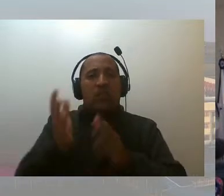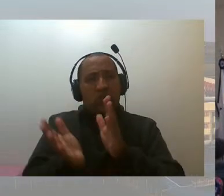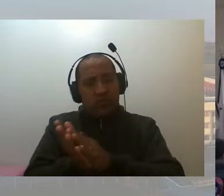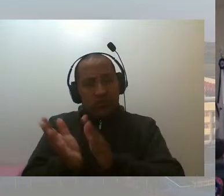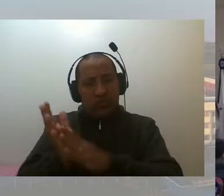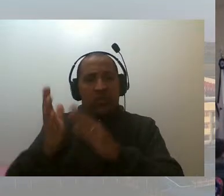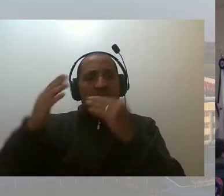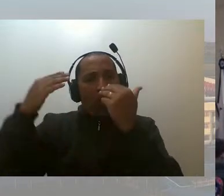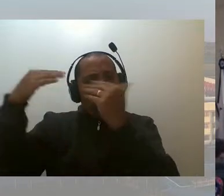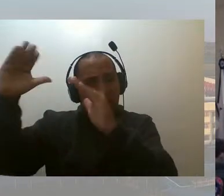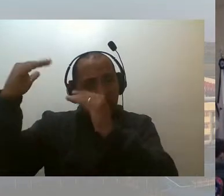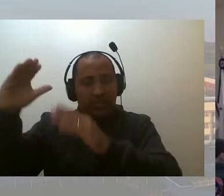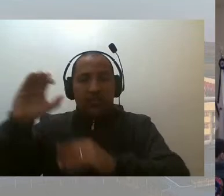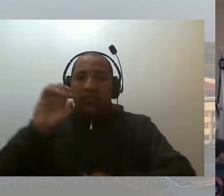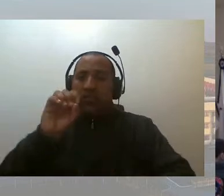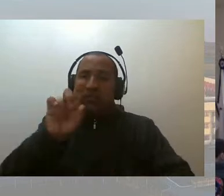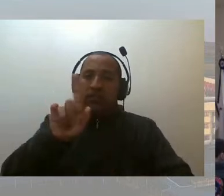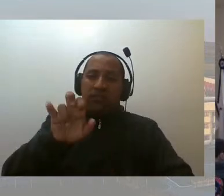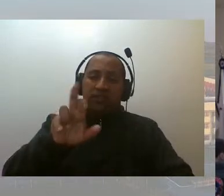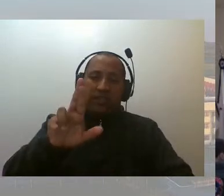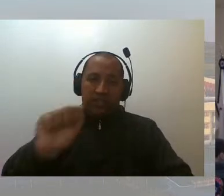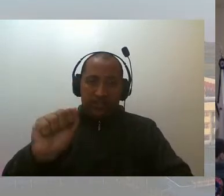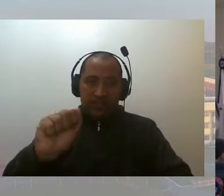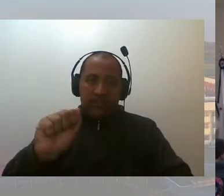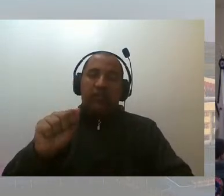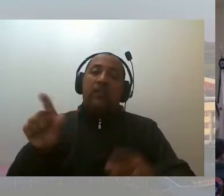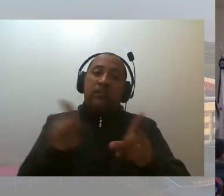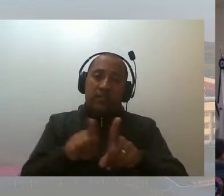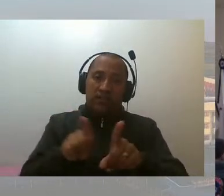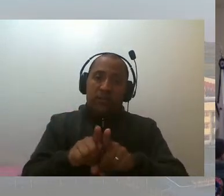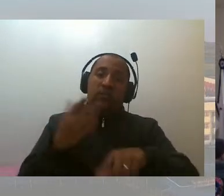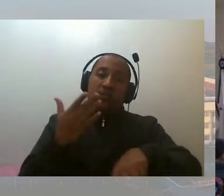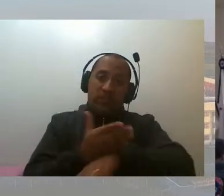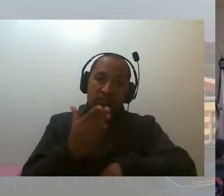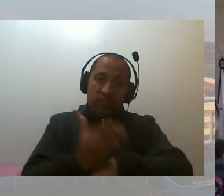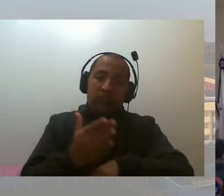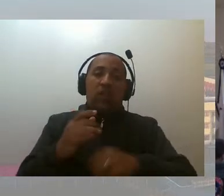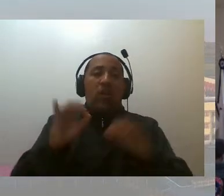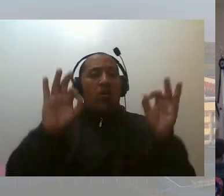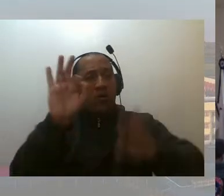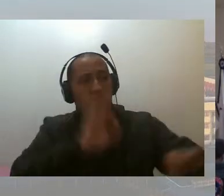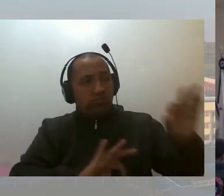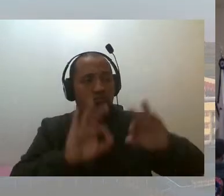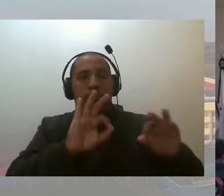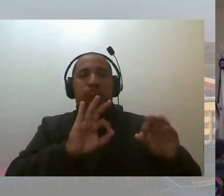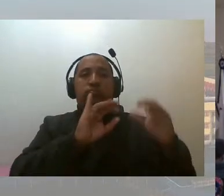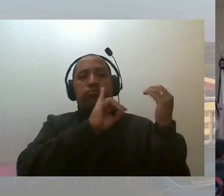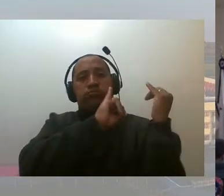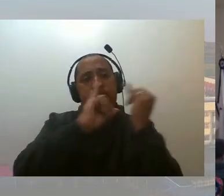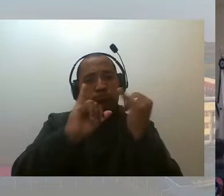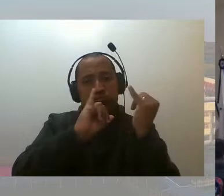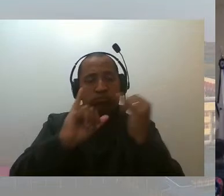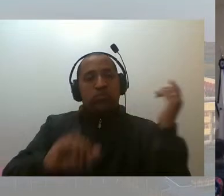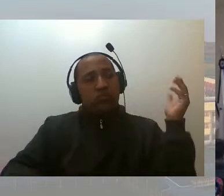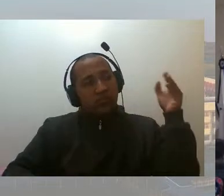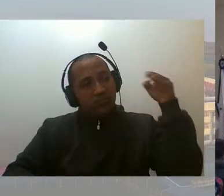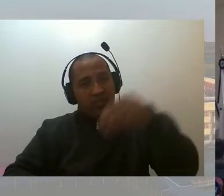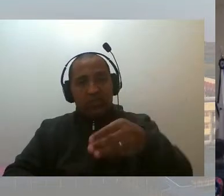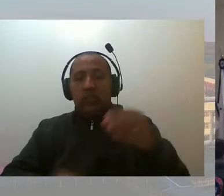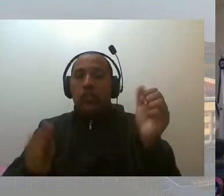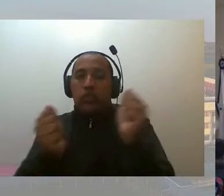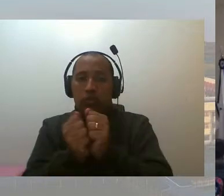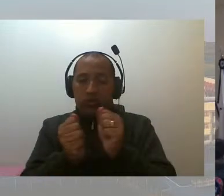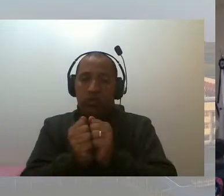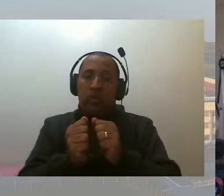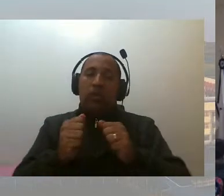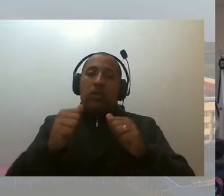Oliveira Silveira. E também participei da organização do transporte dos alunos para cá, né? Junto com a PRAEC